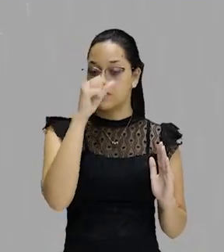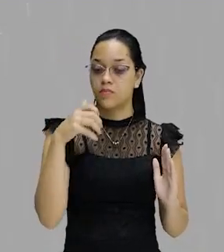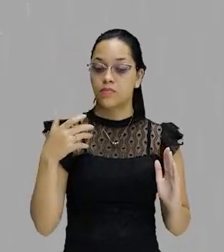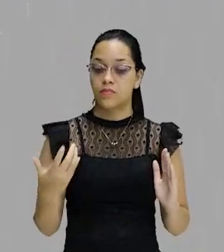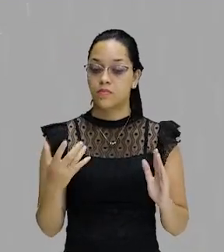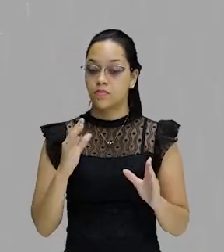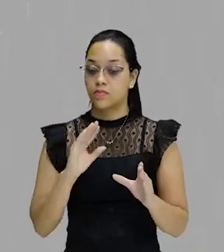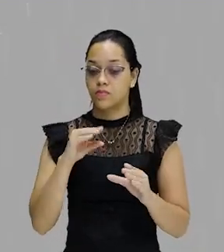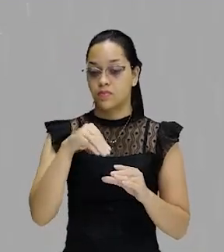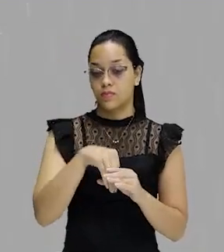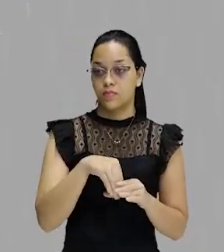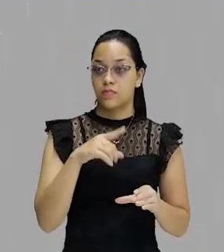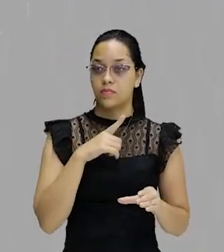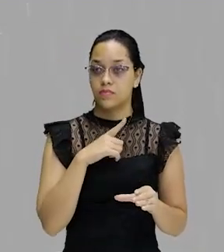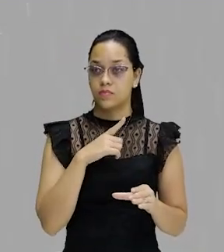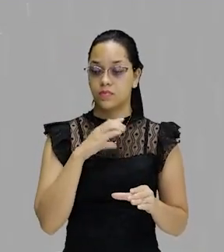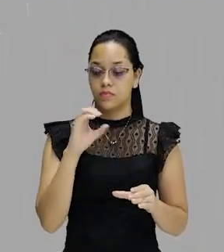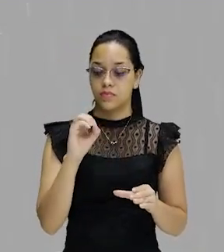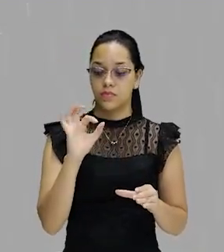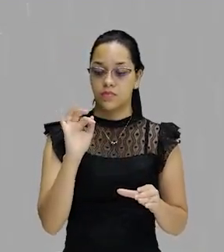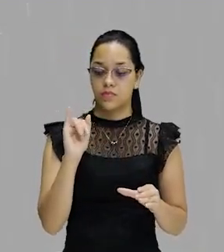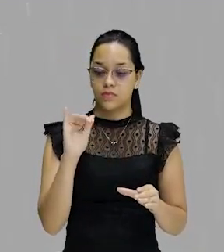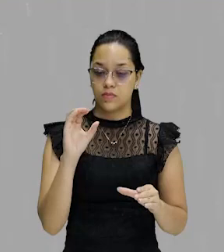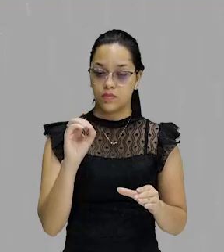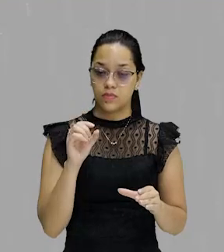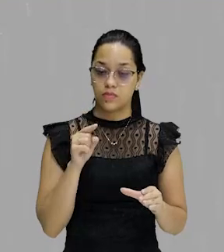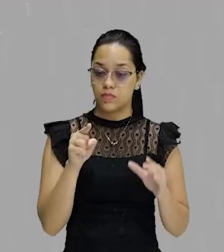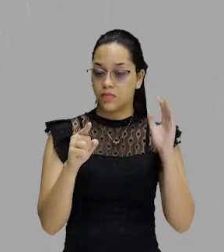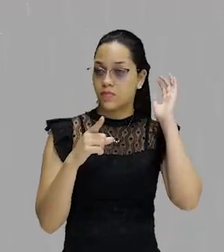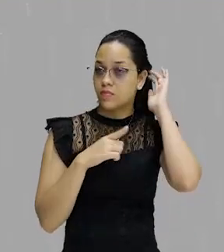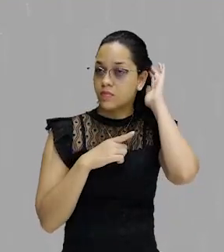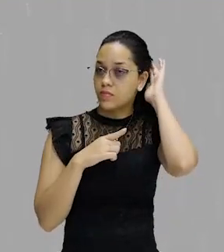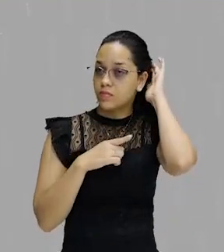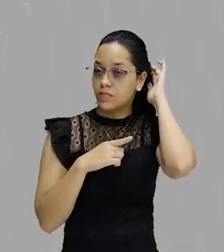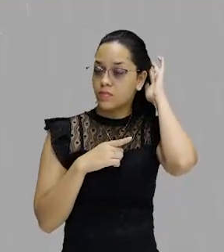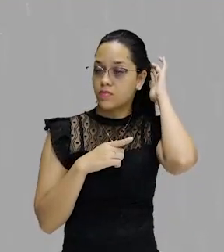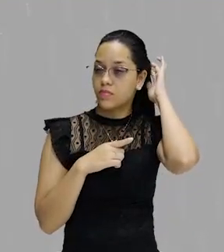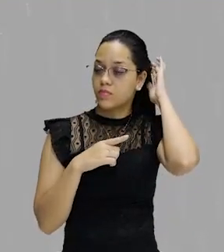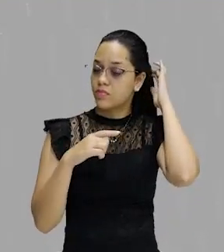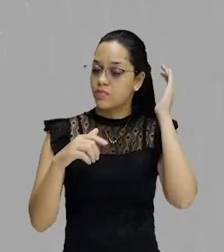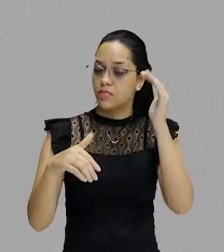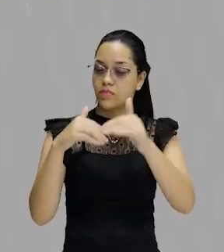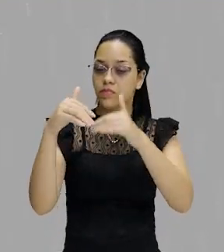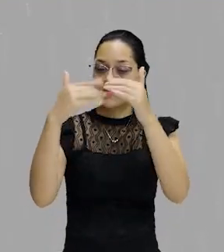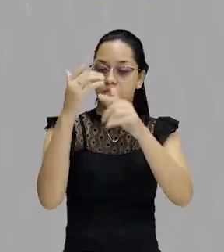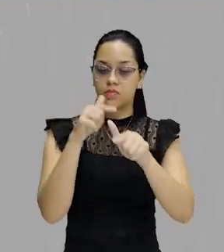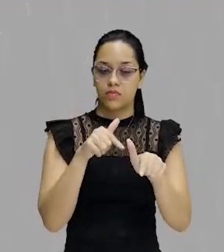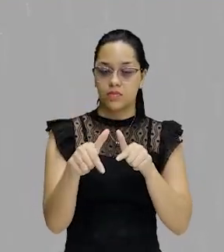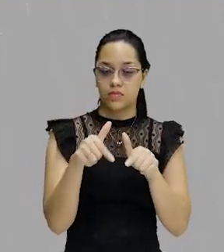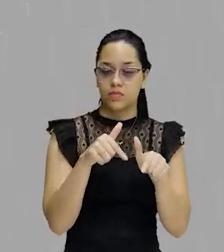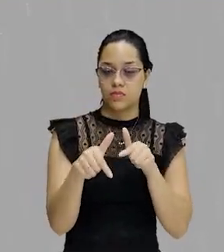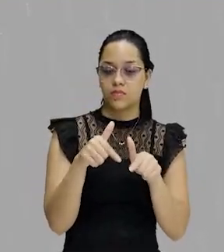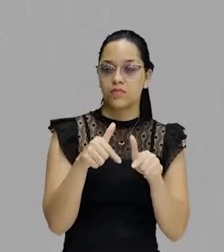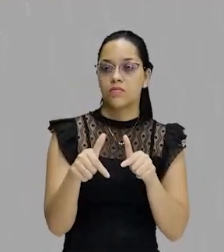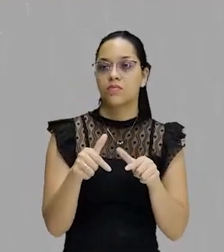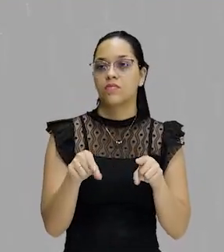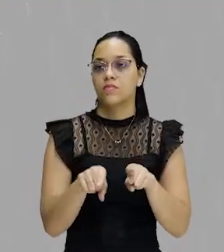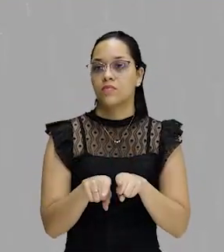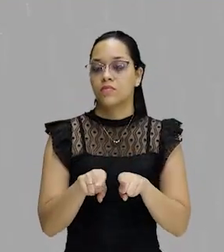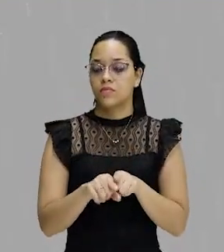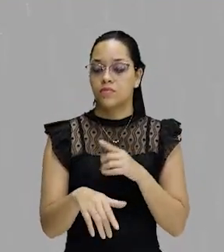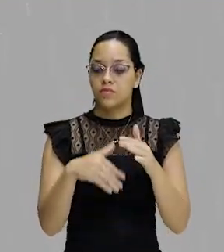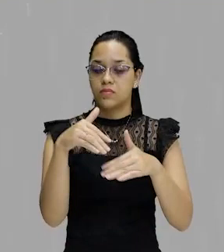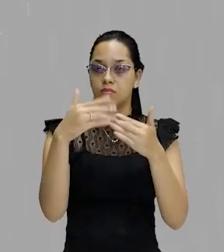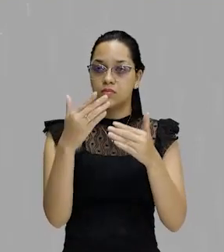dentro dessas corporações de ofício, onde você tem o desenvolvimento do trabalho artesanal, o desenvolvimento